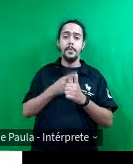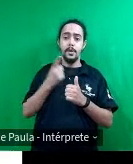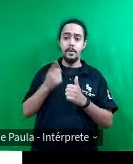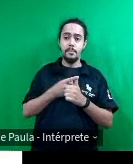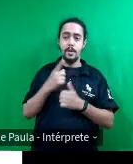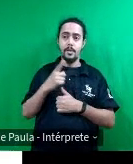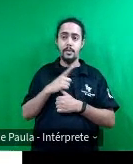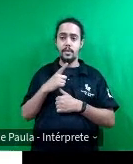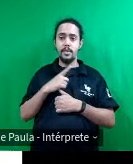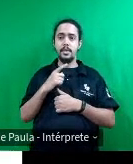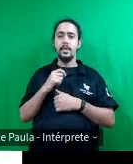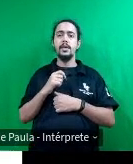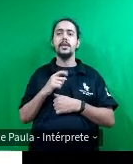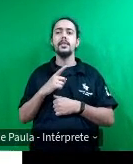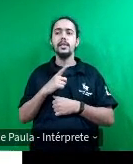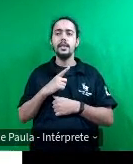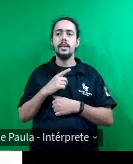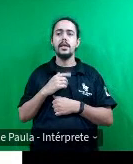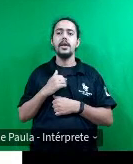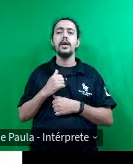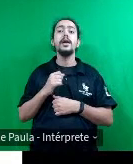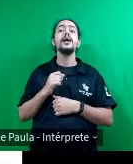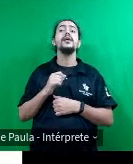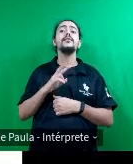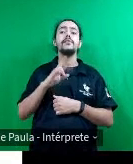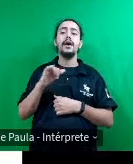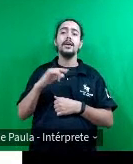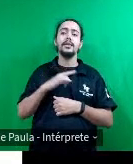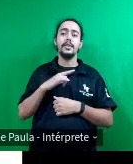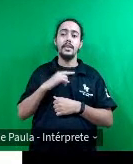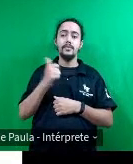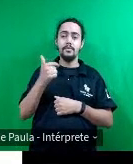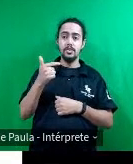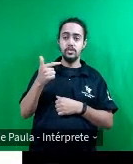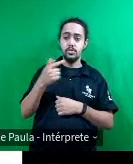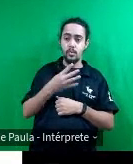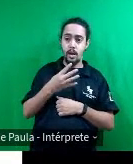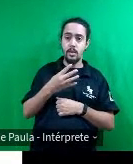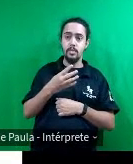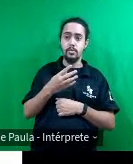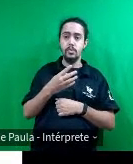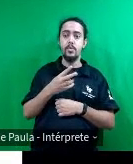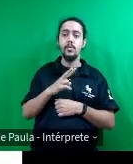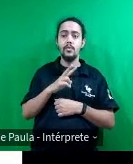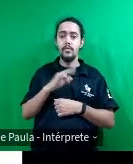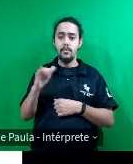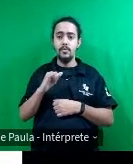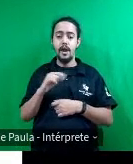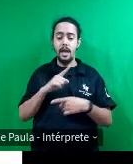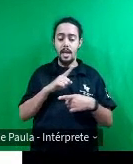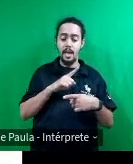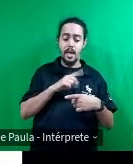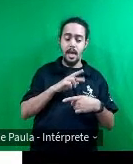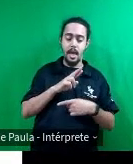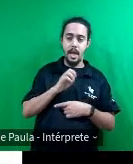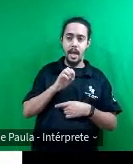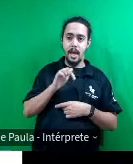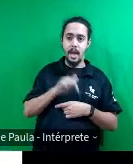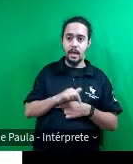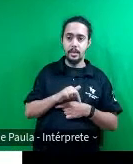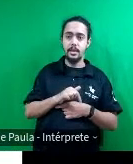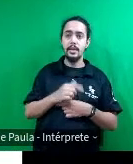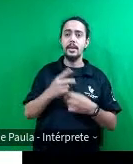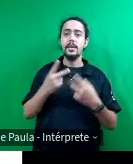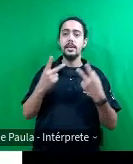Perdão, estava vendo outro detalhe aqui. Eu vou ter os 24 volts que vai estar em cima do REC, que é a mesma tensão em cima da